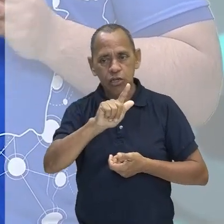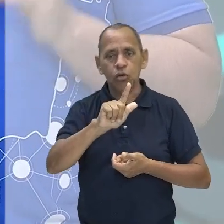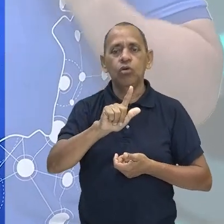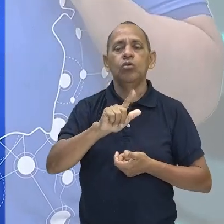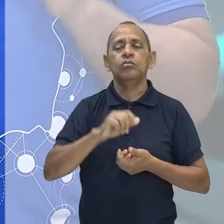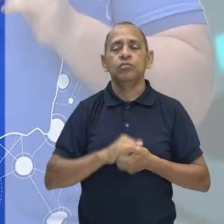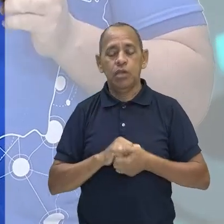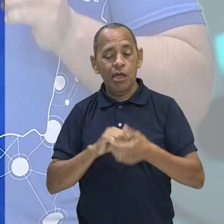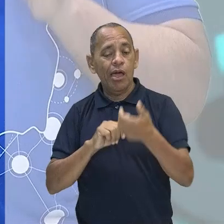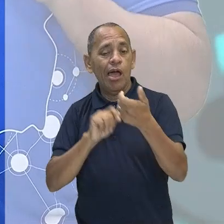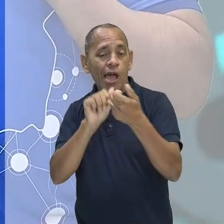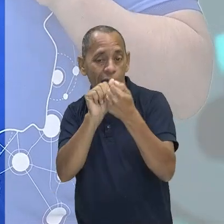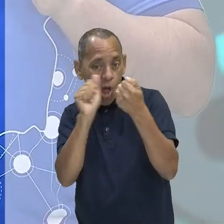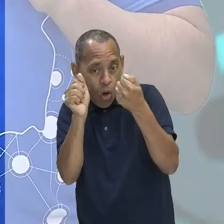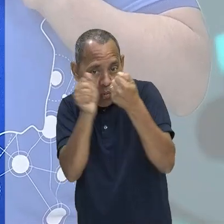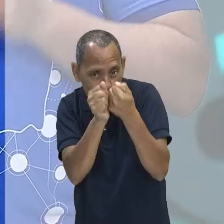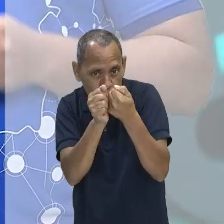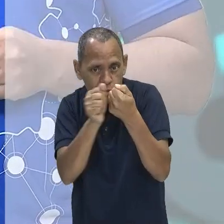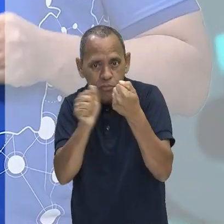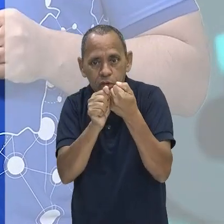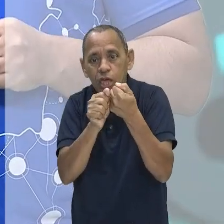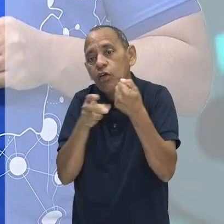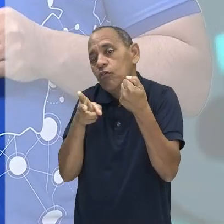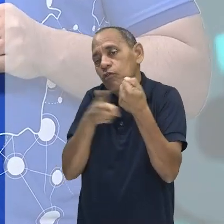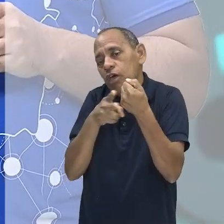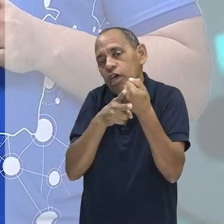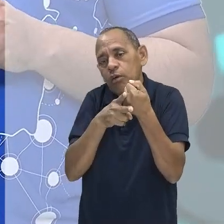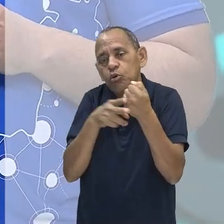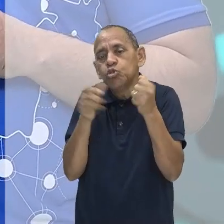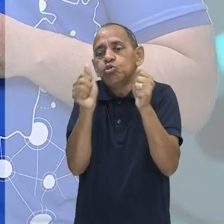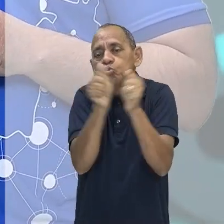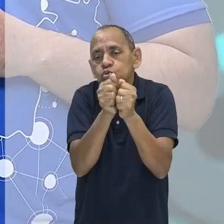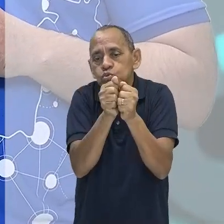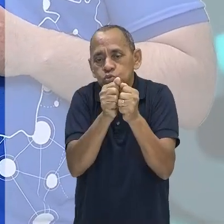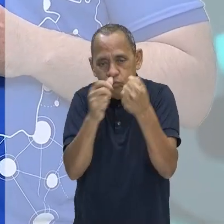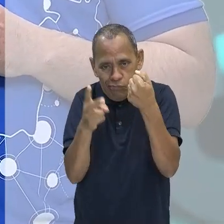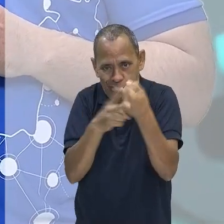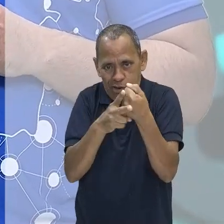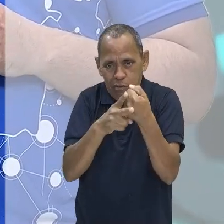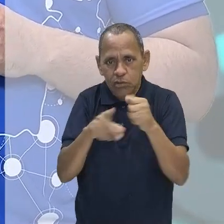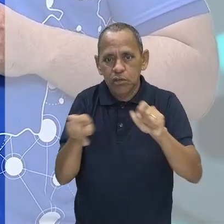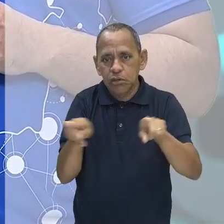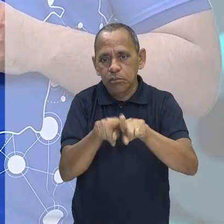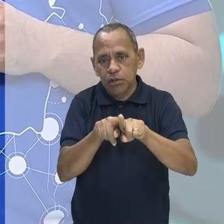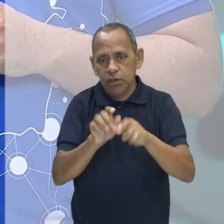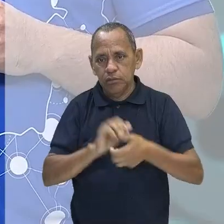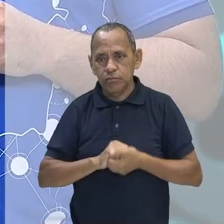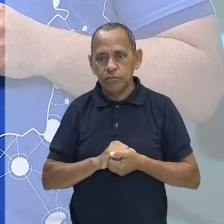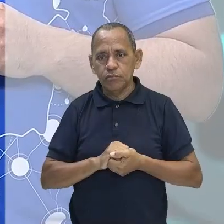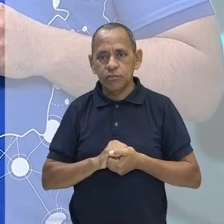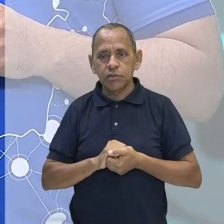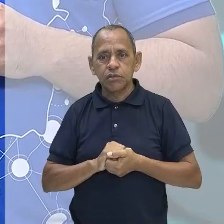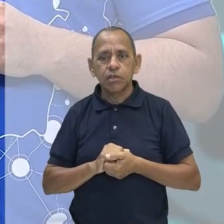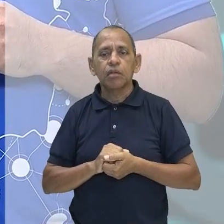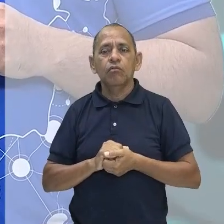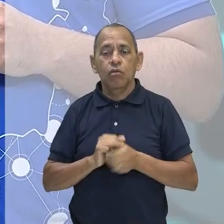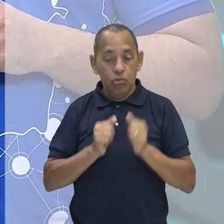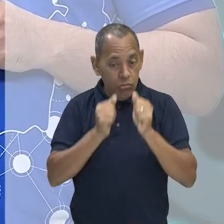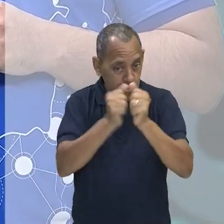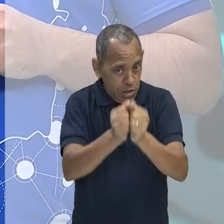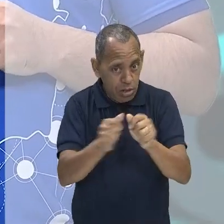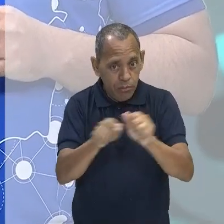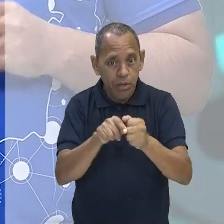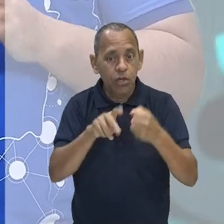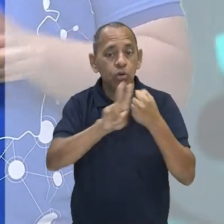adverbial, também junto ao verbo. Então, percebe que são termos que vão acompanhar o nome e vão acompanhar também o verbo.